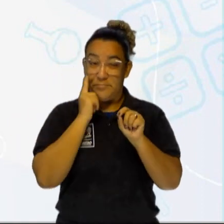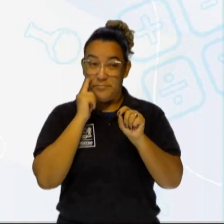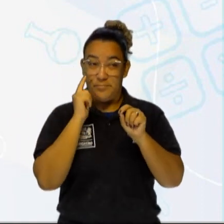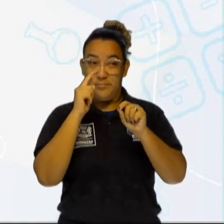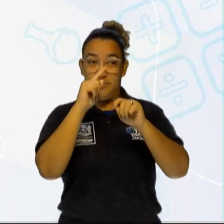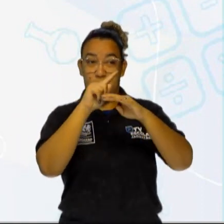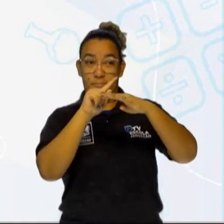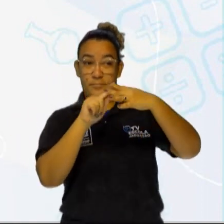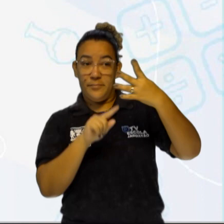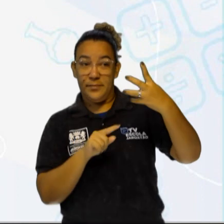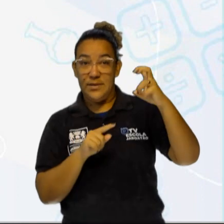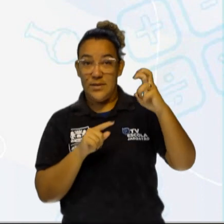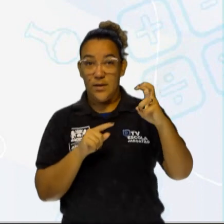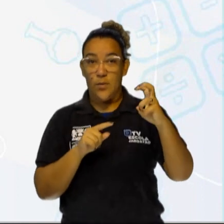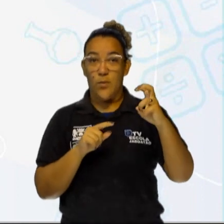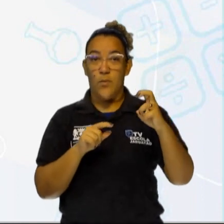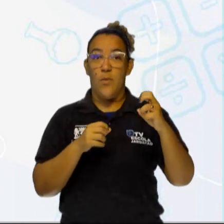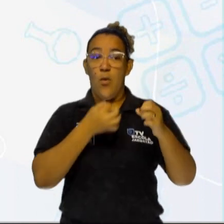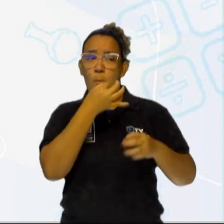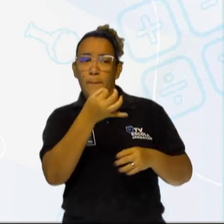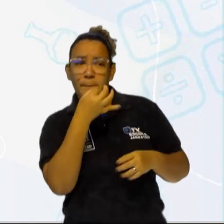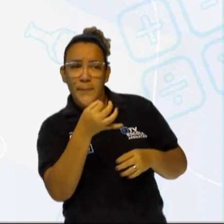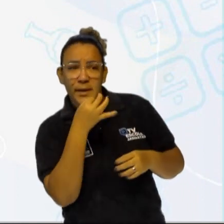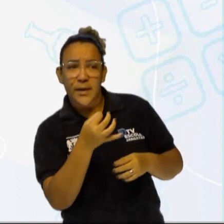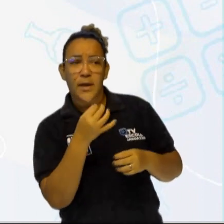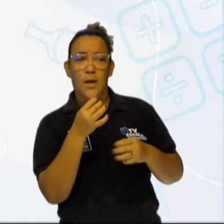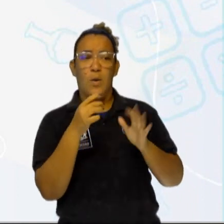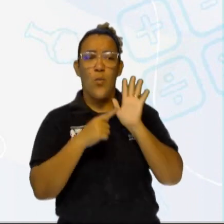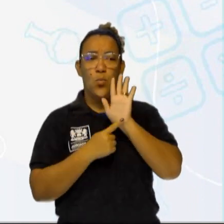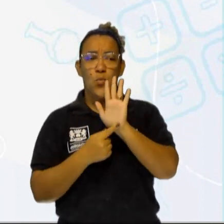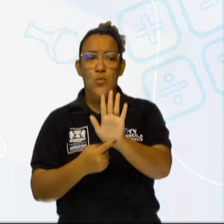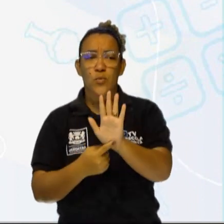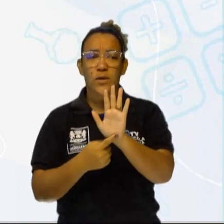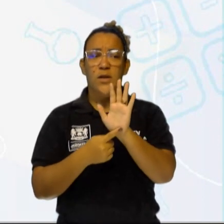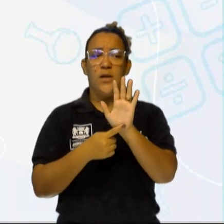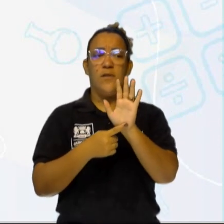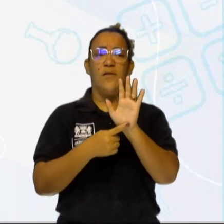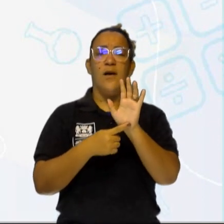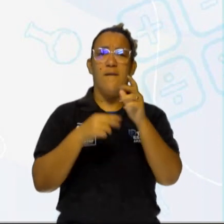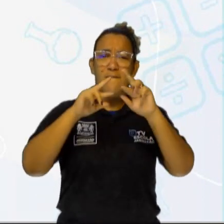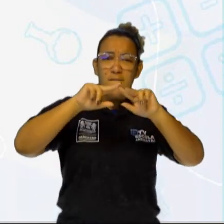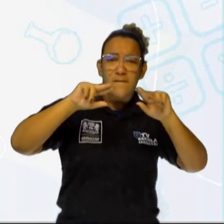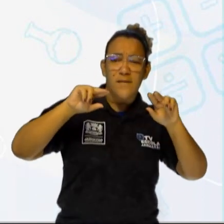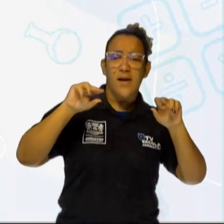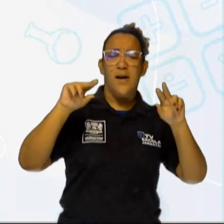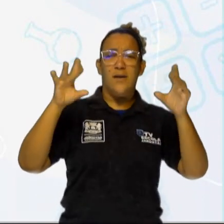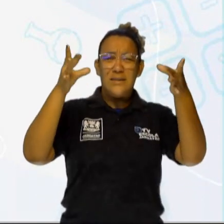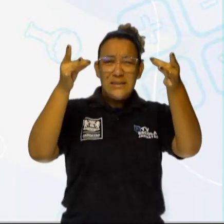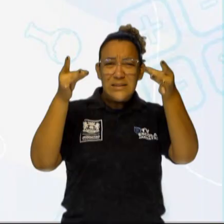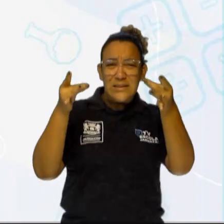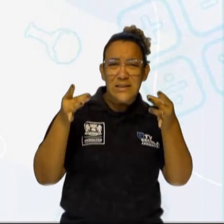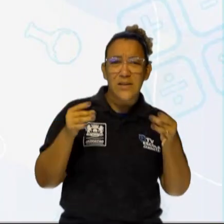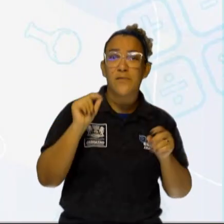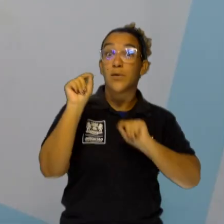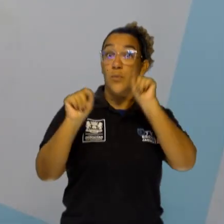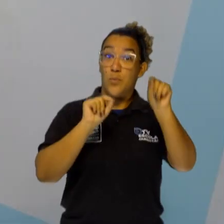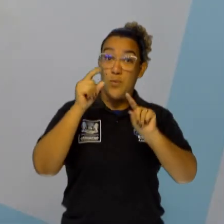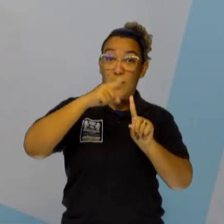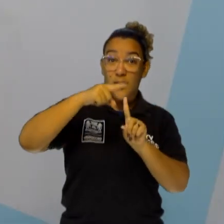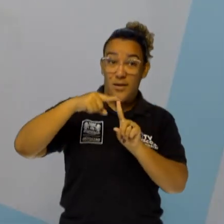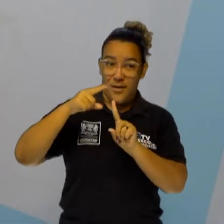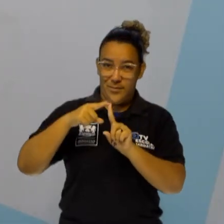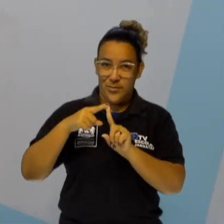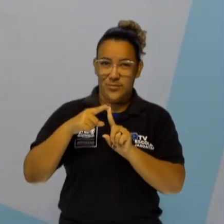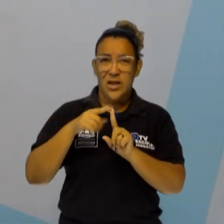né? Argumentativa, injuntiva, descritiva, expositiva e narrativa. Bom, gente, nós podemos ver, só pegando uma única estrofezinha,